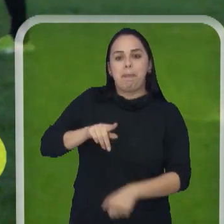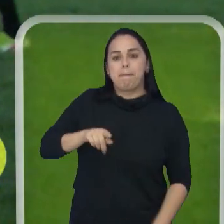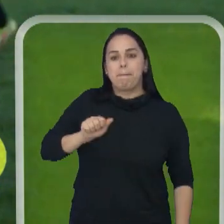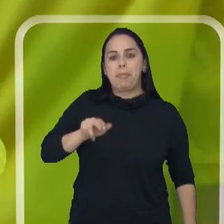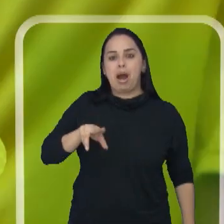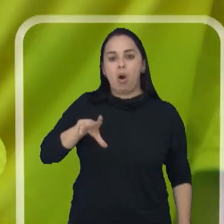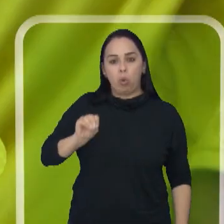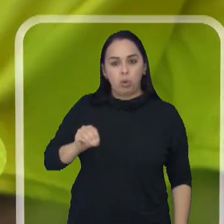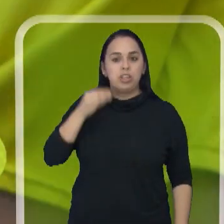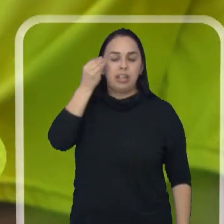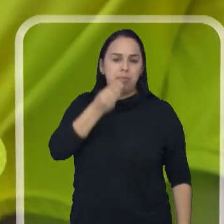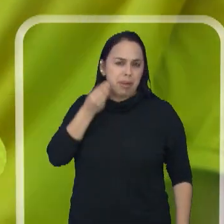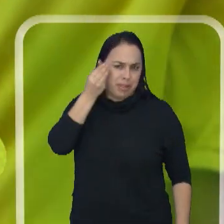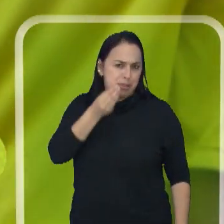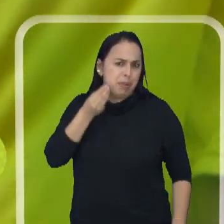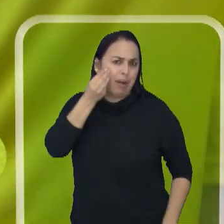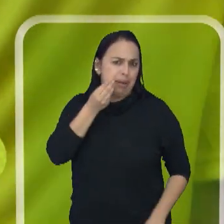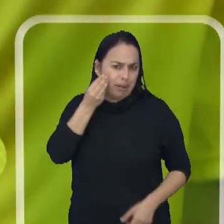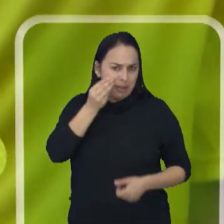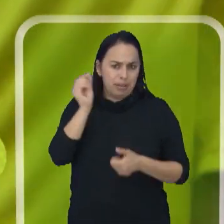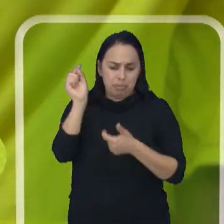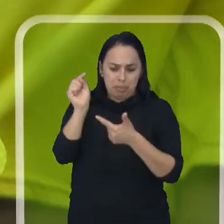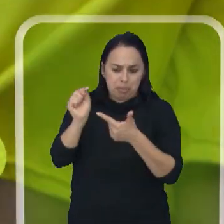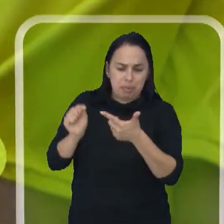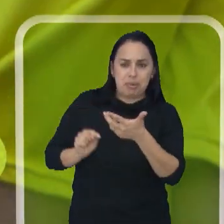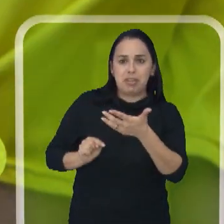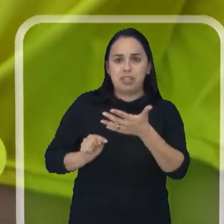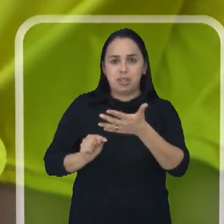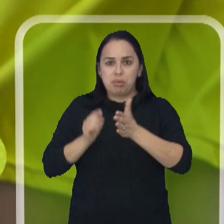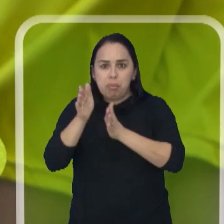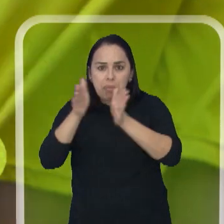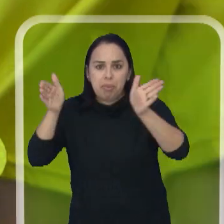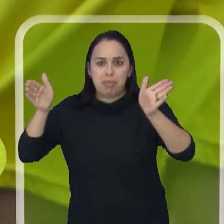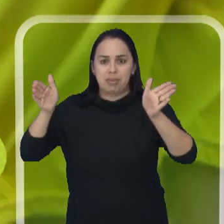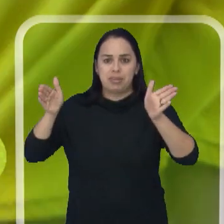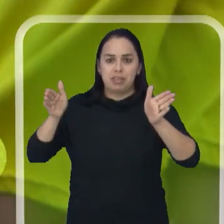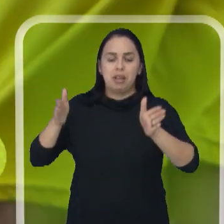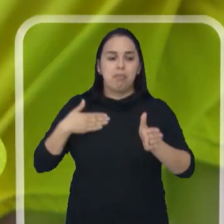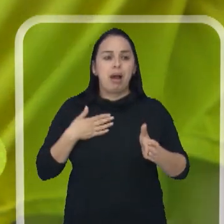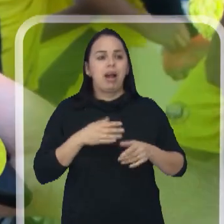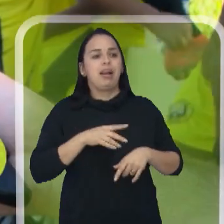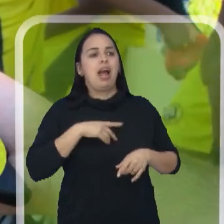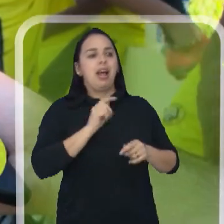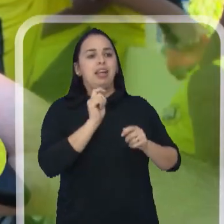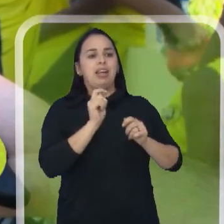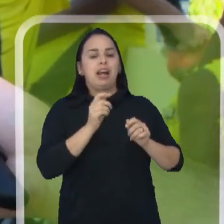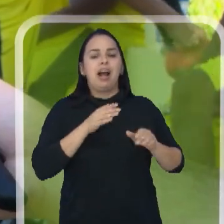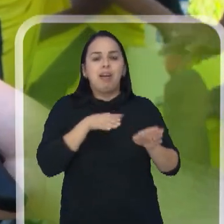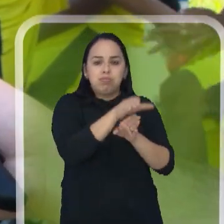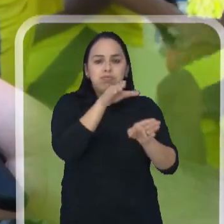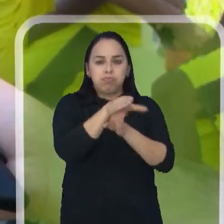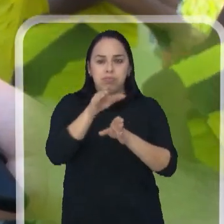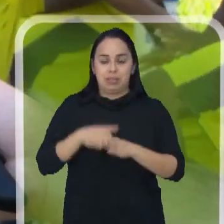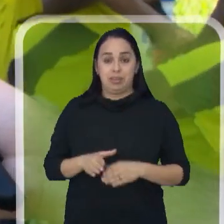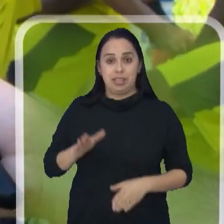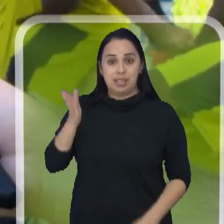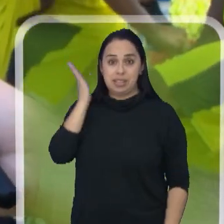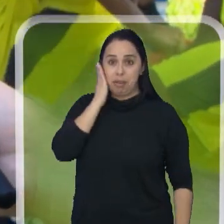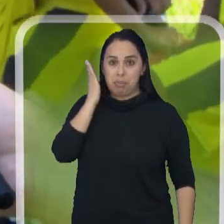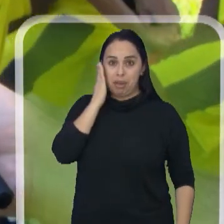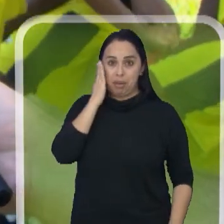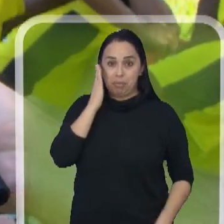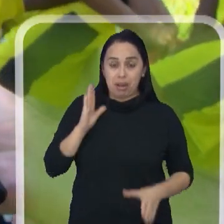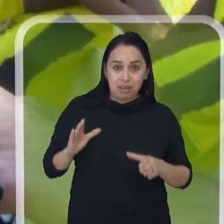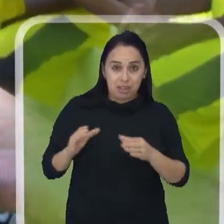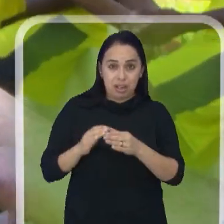por Real Madrid e Seleção Olímpica, para comandar o elenco à beira do campo. Trabalhar com uma categoria sub-23 é